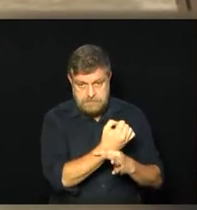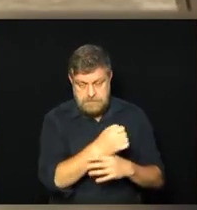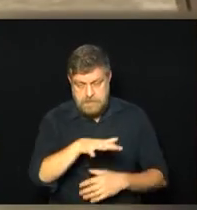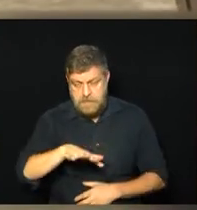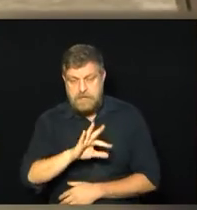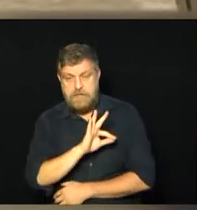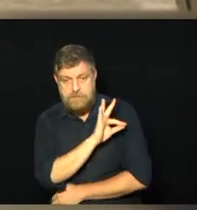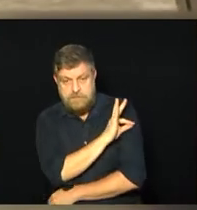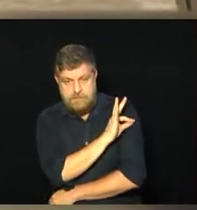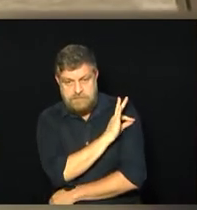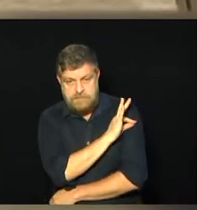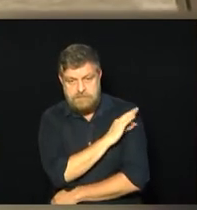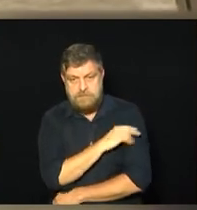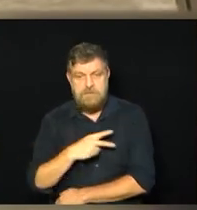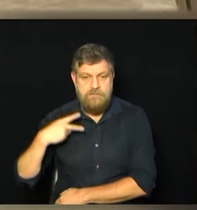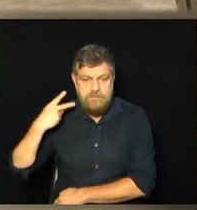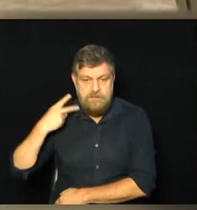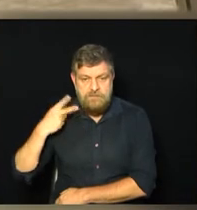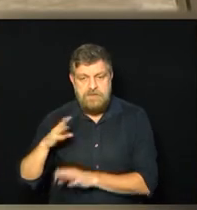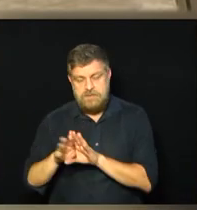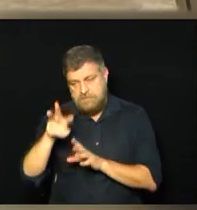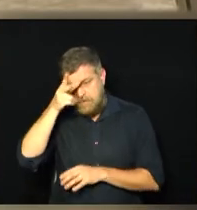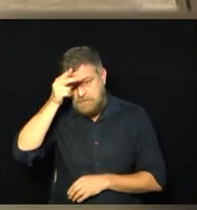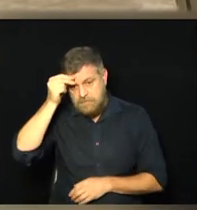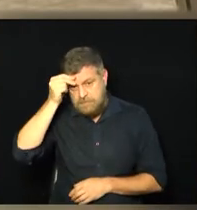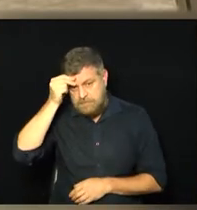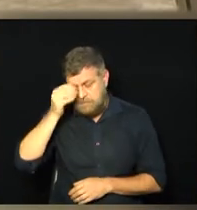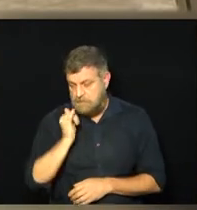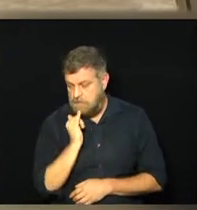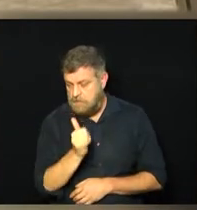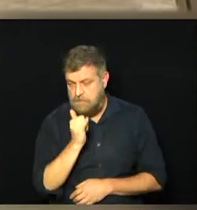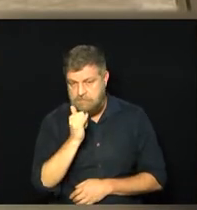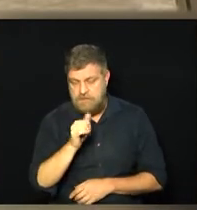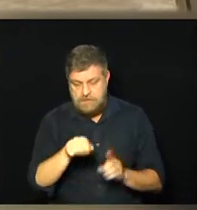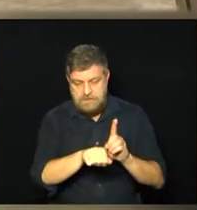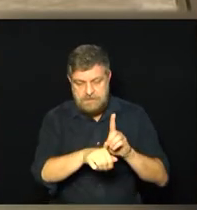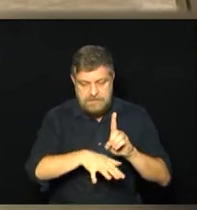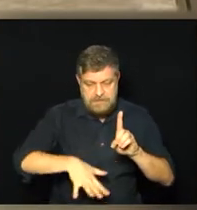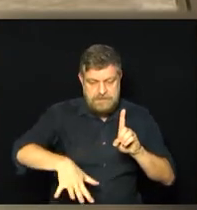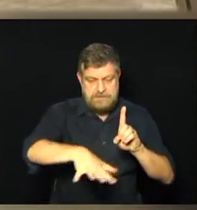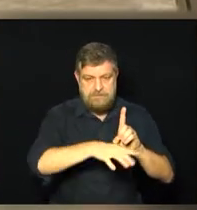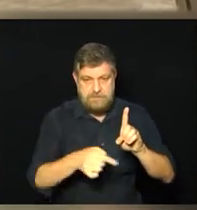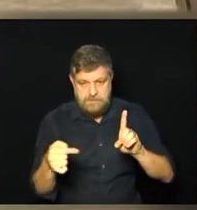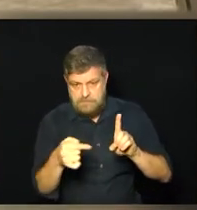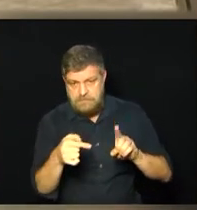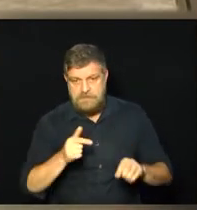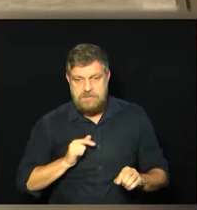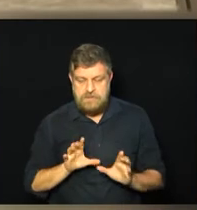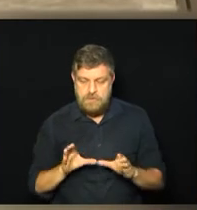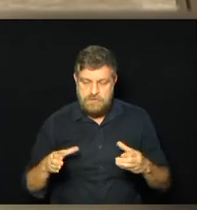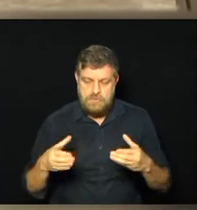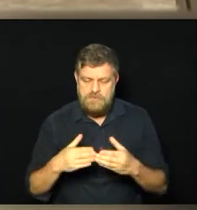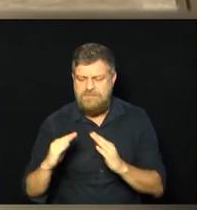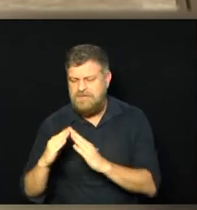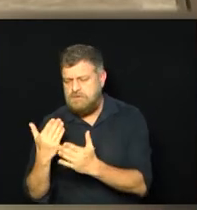público, o poder legislativo, o poder executivo, e eu falo sempre da sociedade civil organizada, né? Aqui representada por vários condomínios, pelas